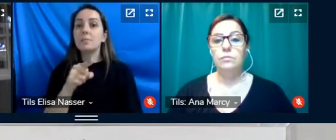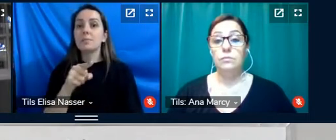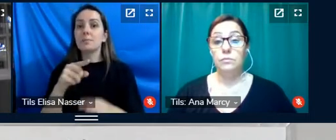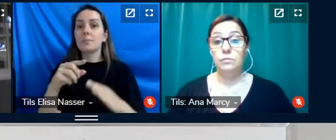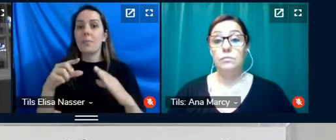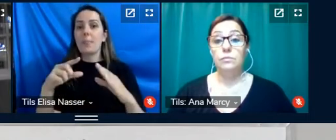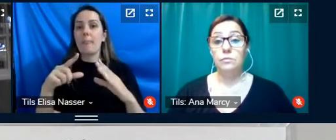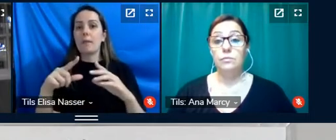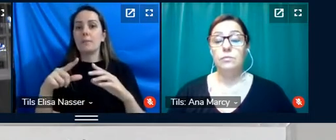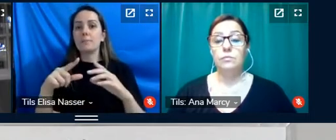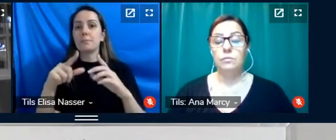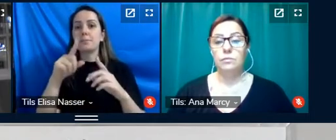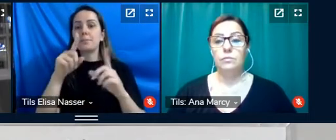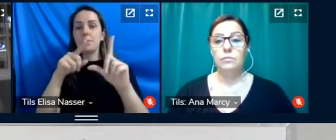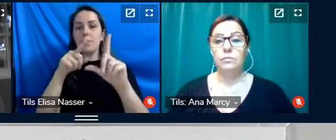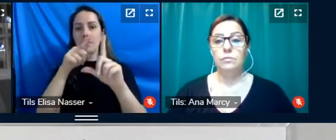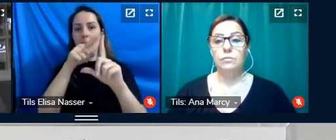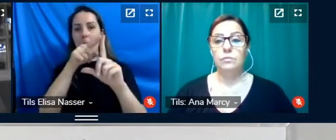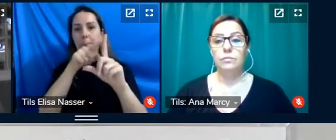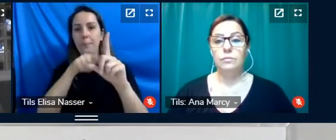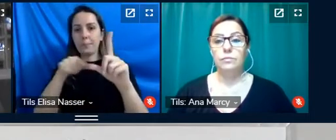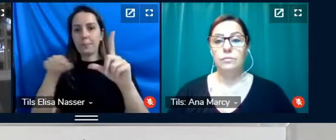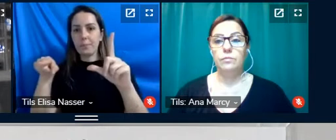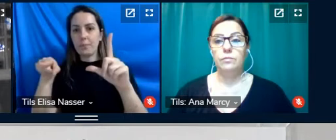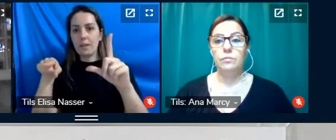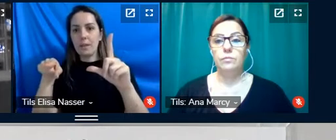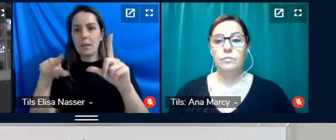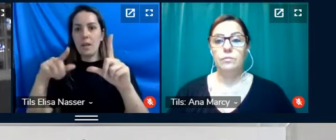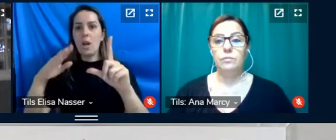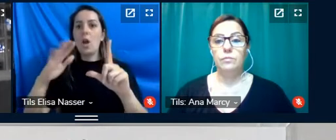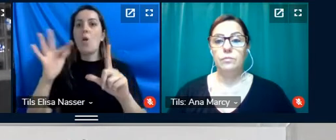É retângulo, né? O F não é hipotenusa?